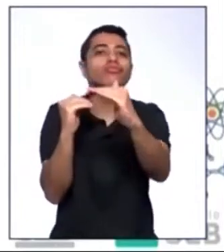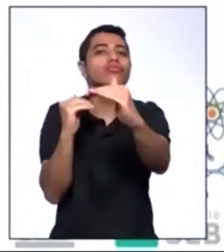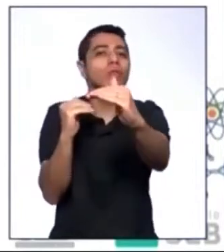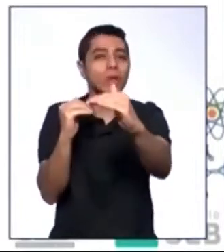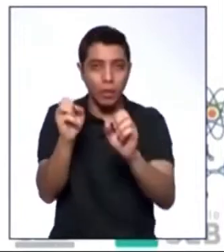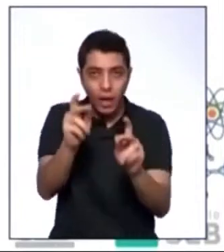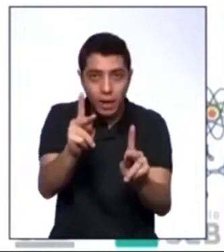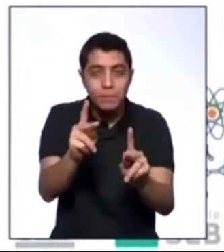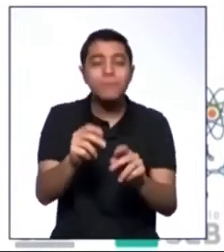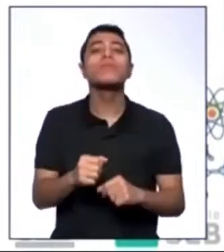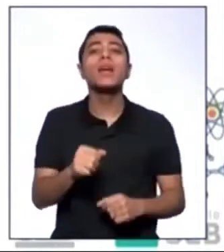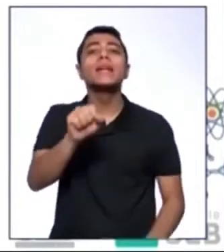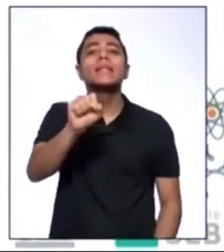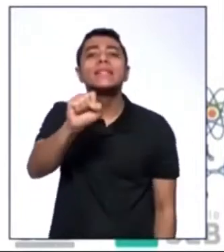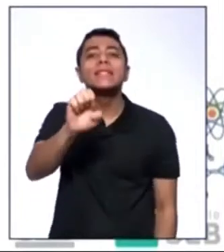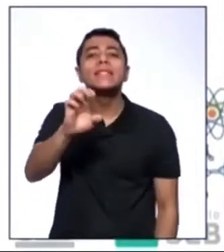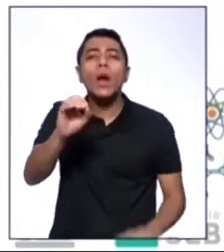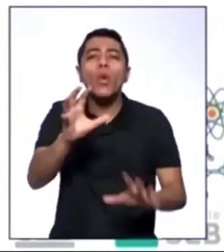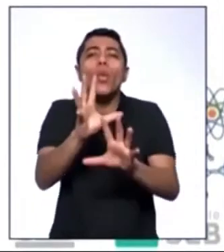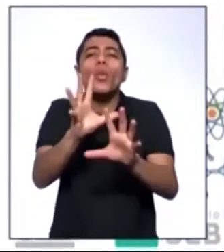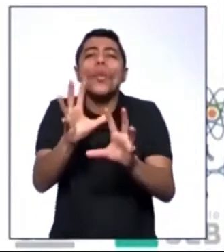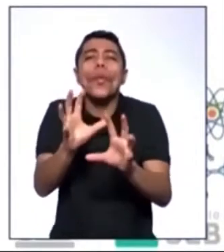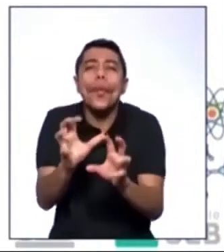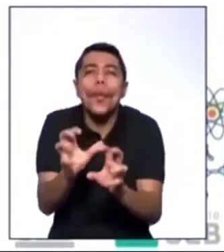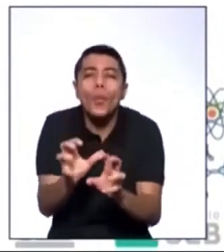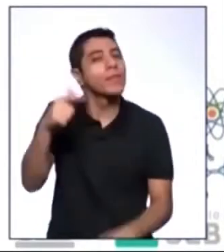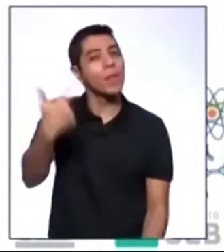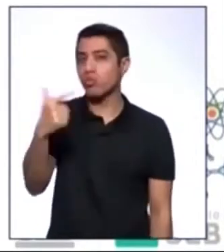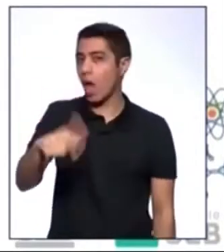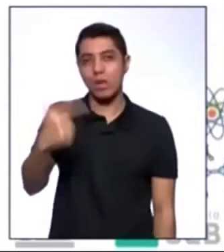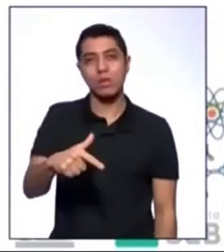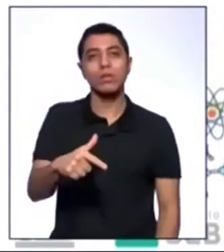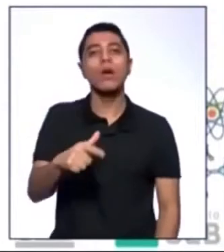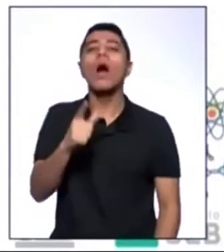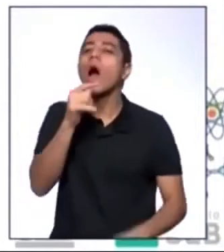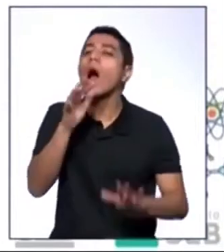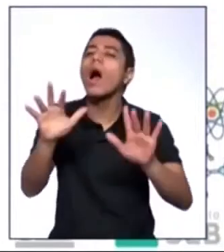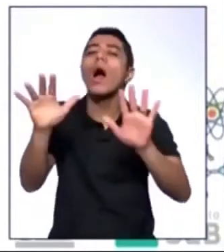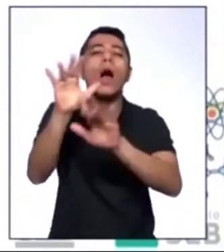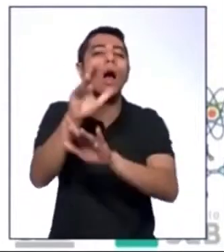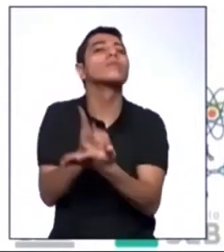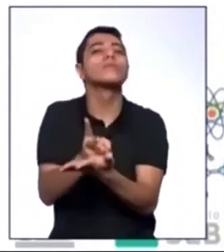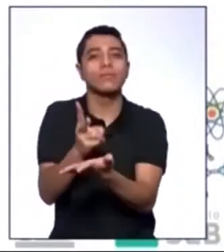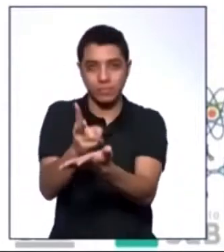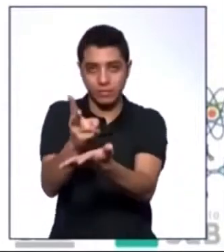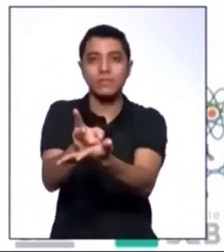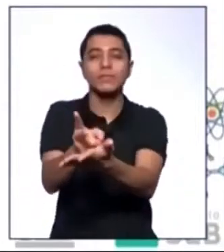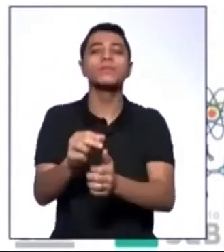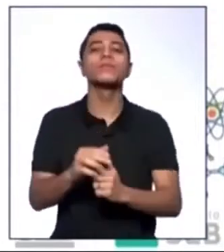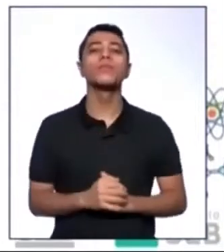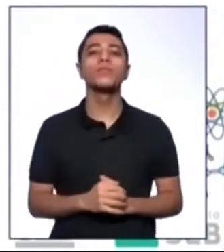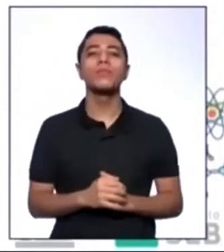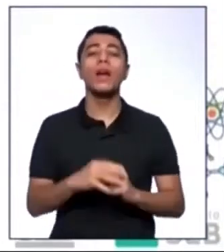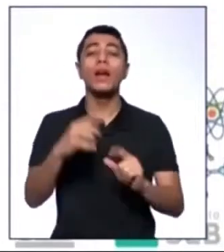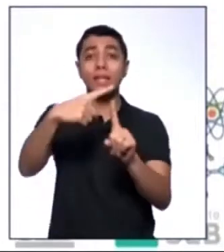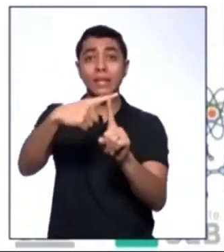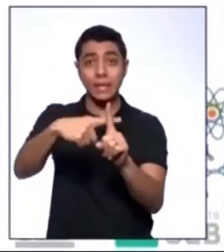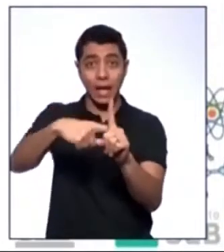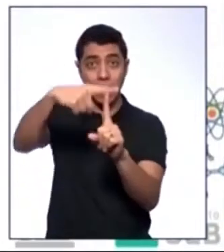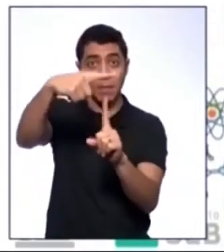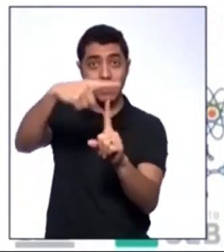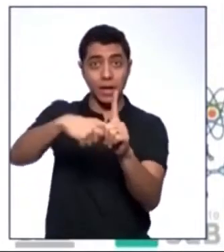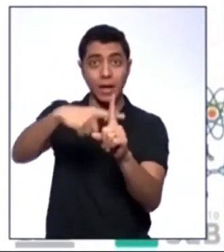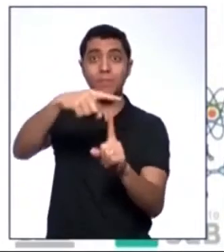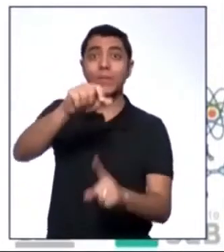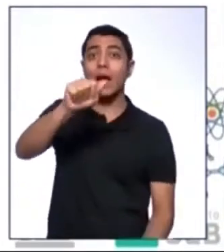seco também. Agora, o clima subtropical tem uma enorme amplitude térmica. Essa amplitude térmica